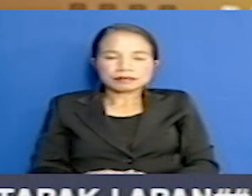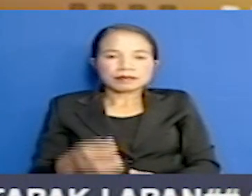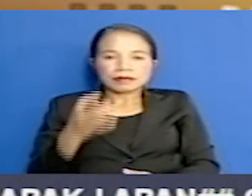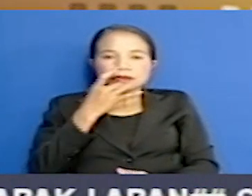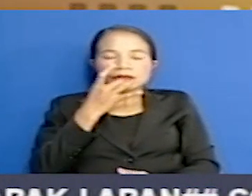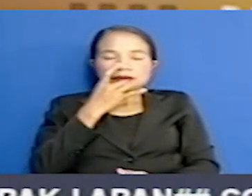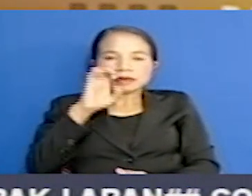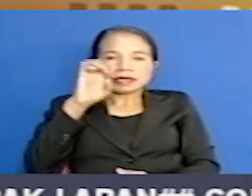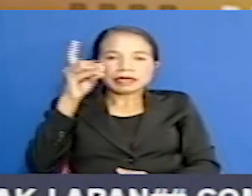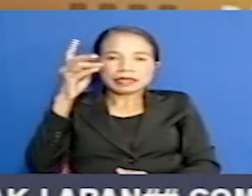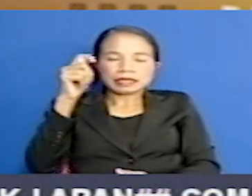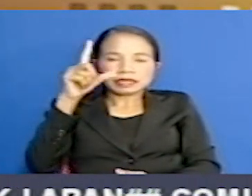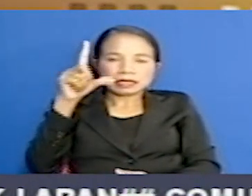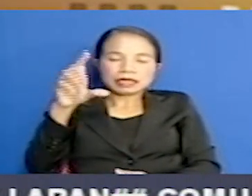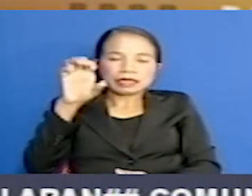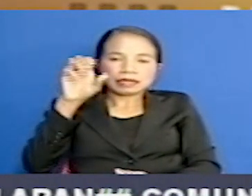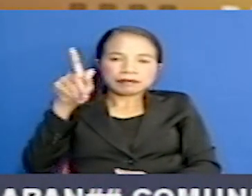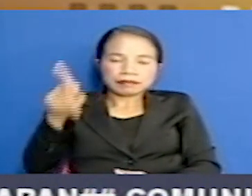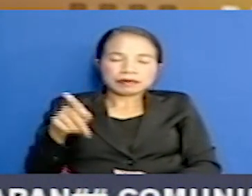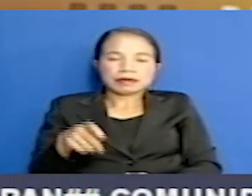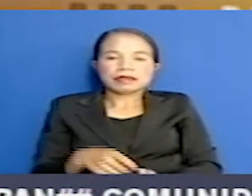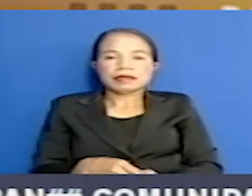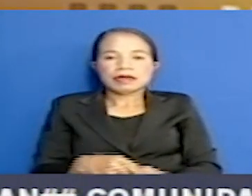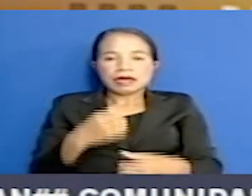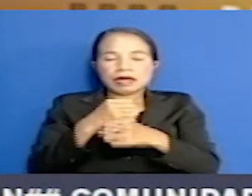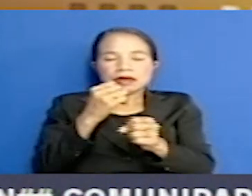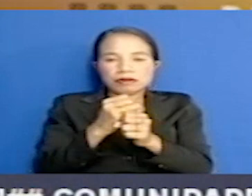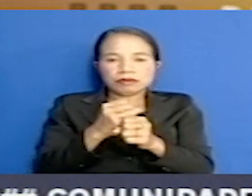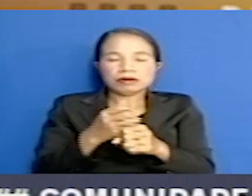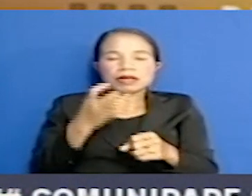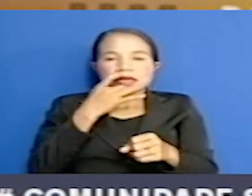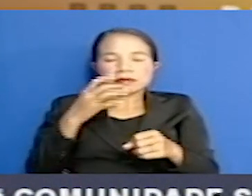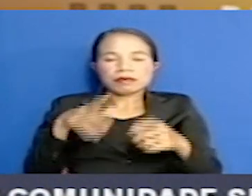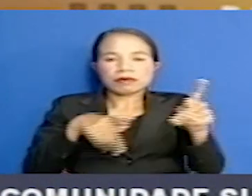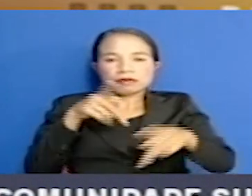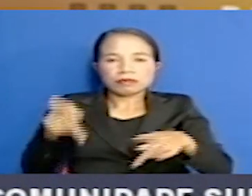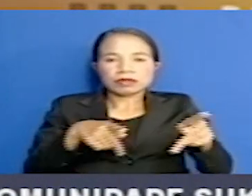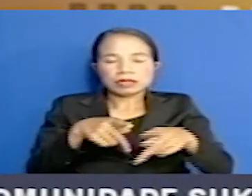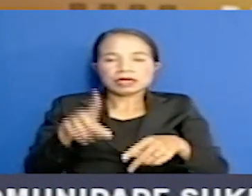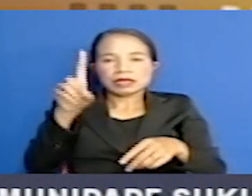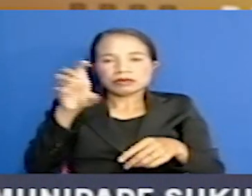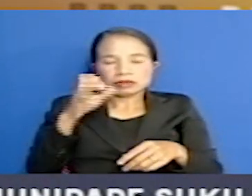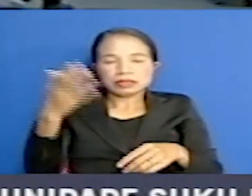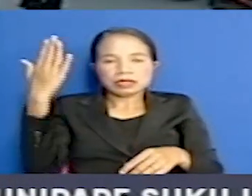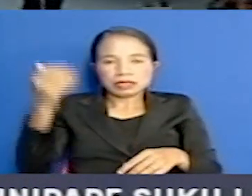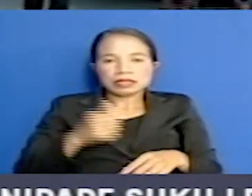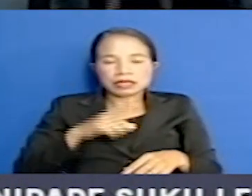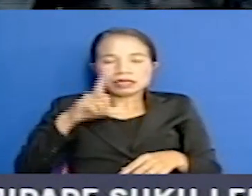Eletricidade Timor-Leste instala uma linha de eletricidade para a comunidade Umakai na Atosida, recém de Aitara Claran.